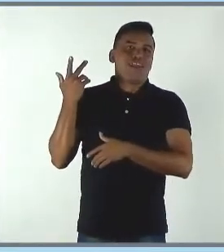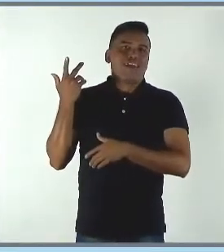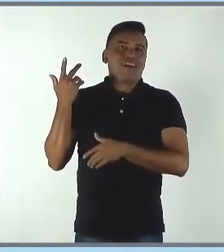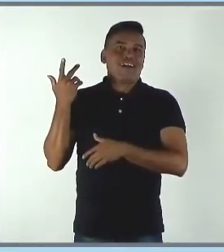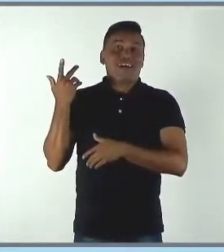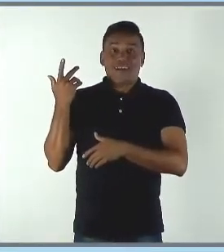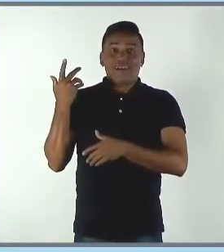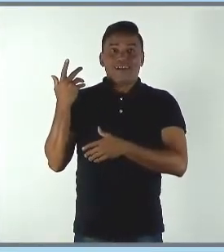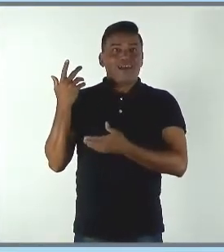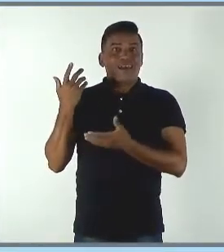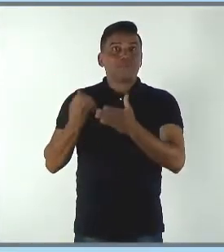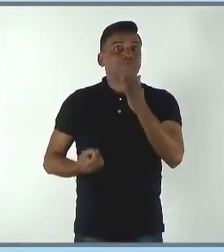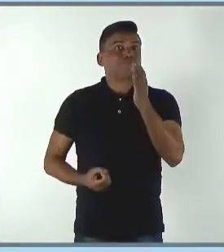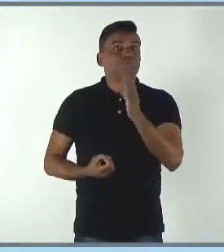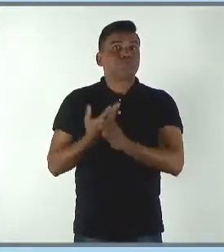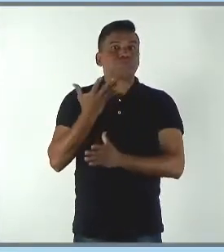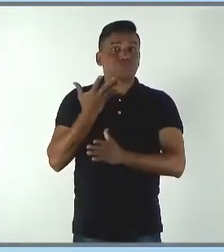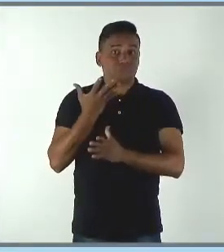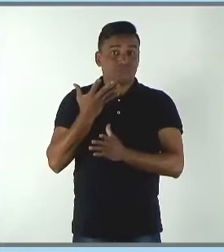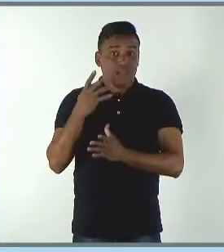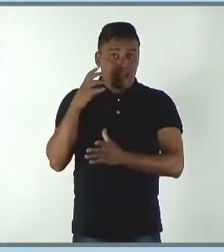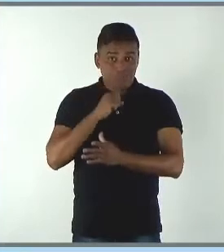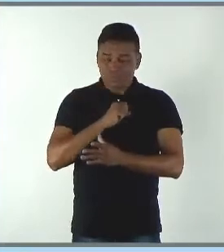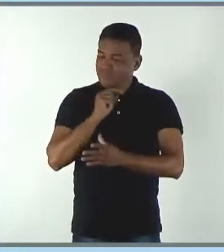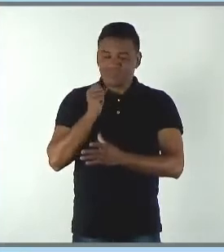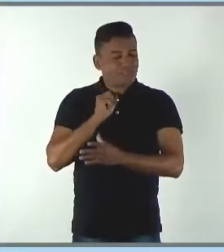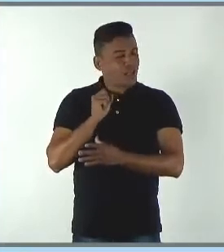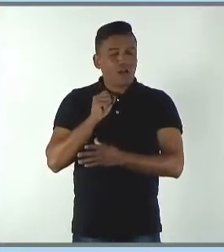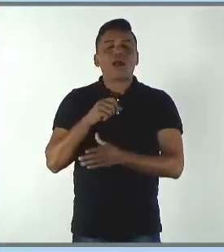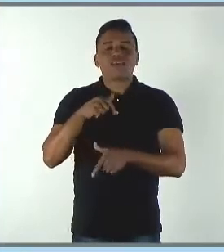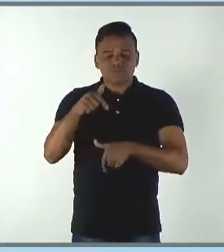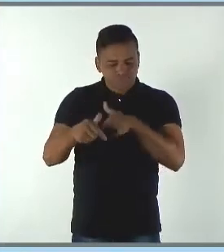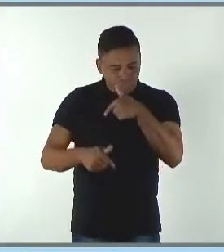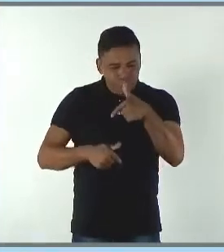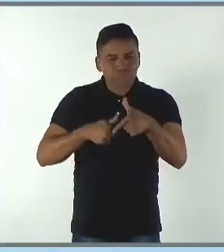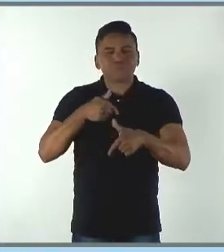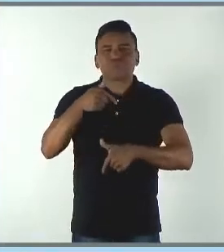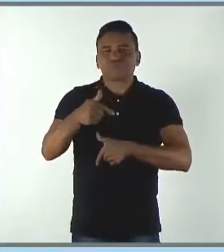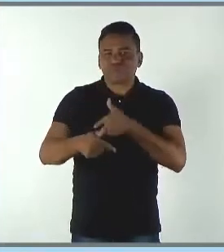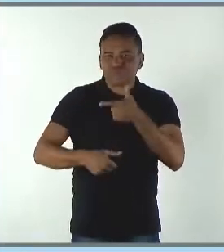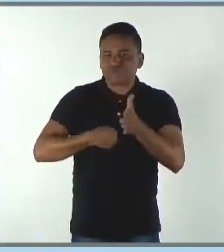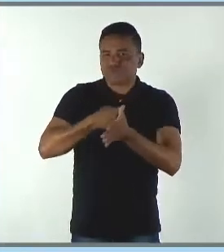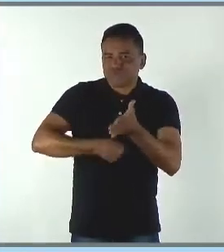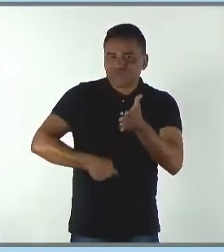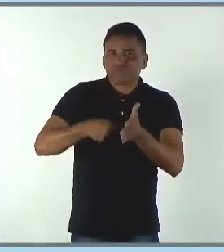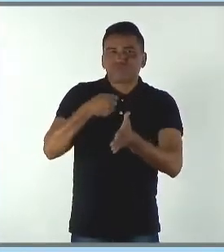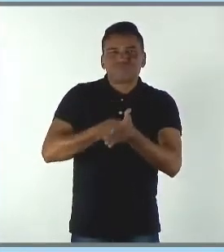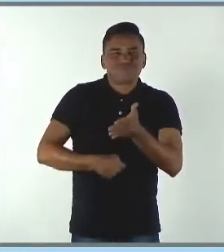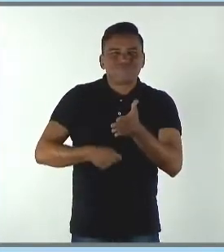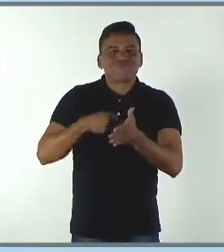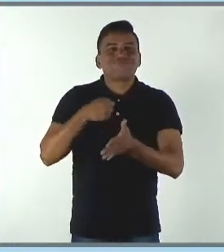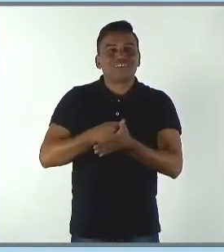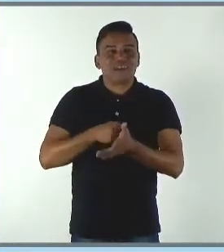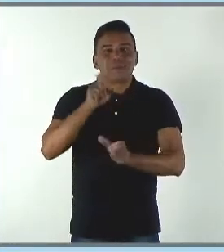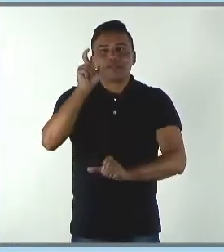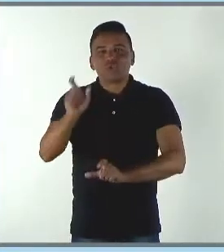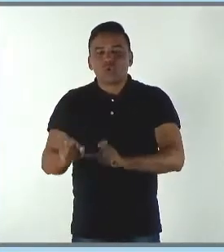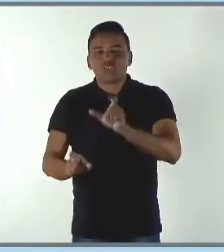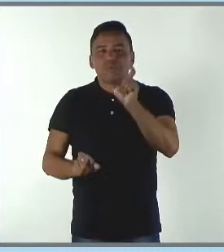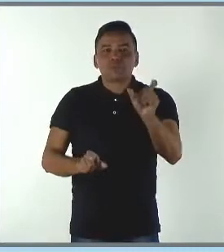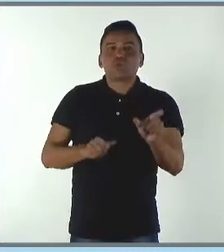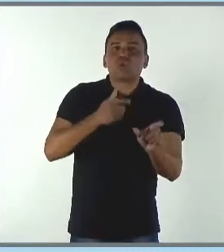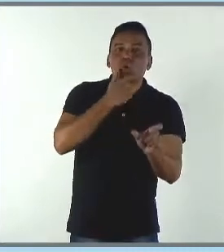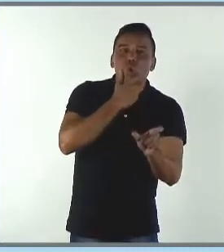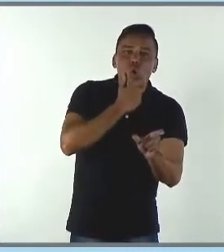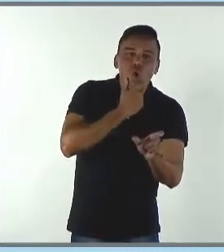acaso. Ela é fruto concreto, trabalhos objetivos de sujeitos, homens, no caso como Paula